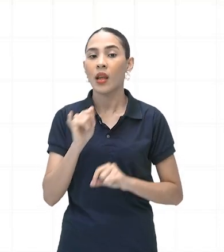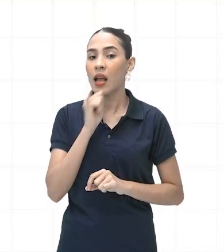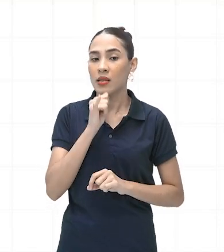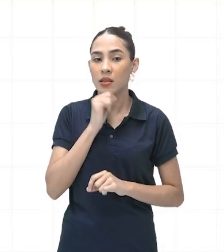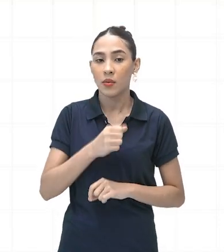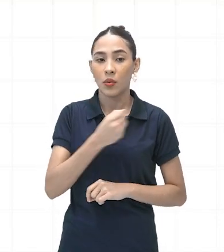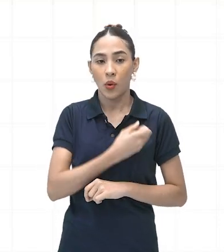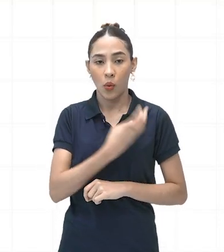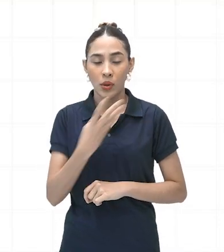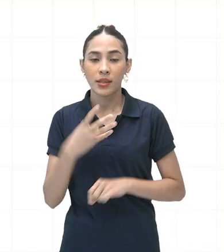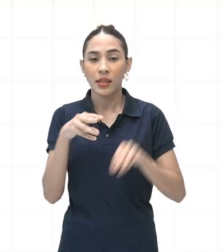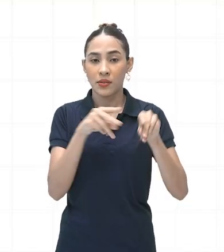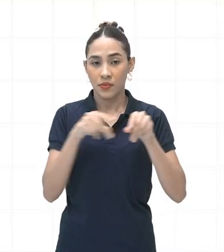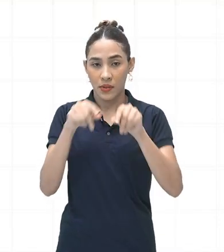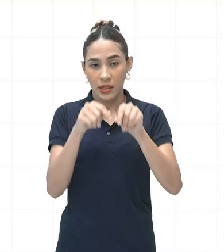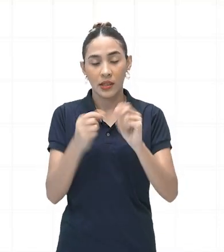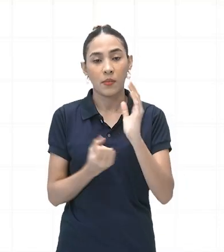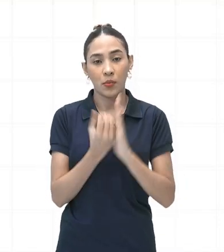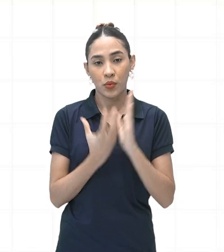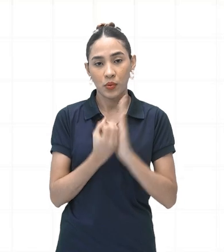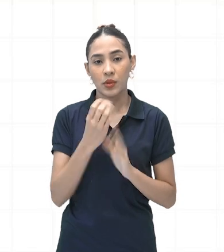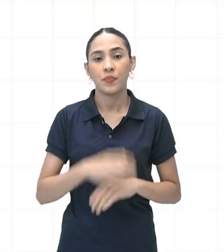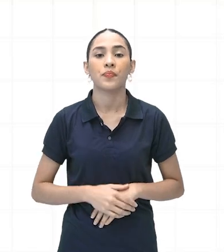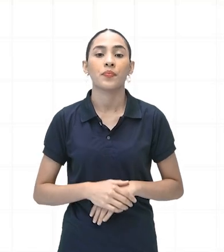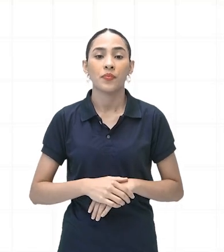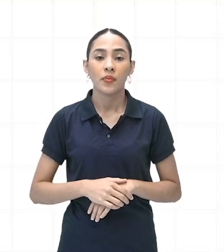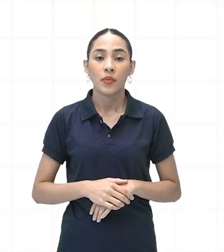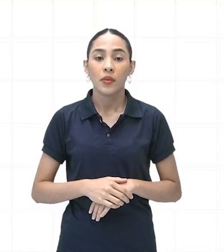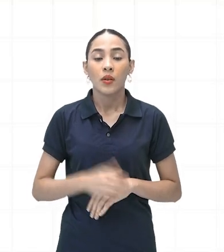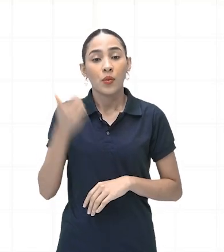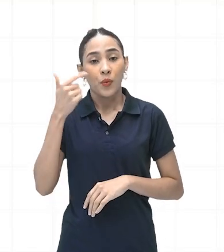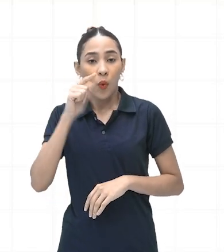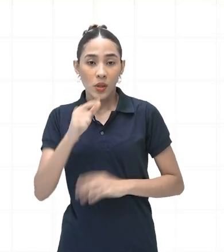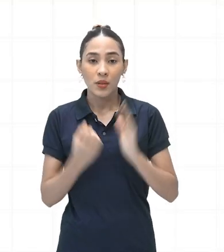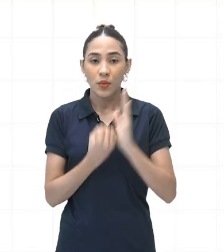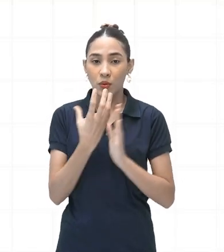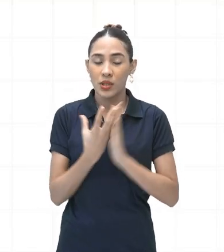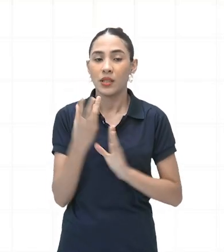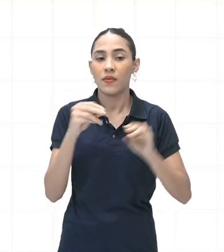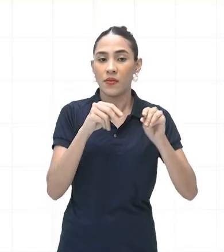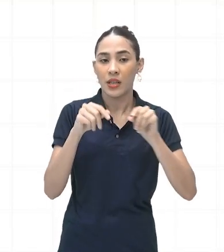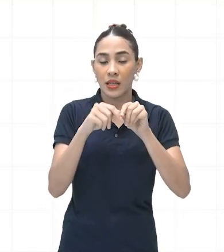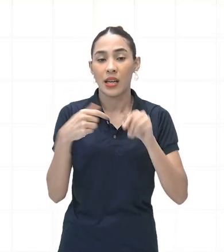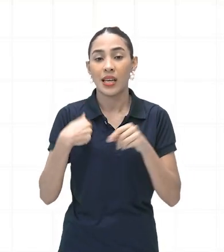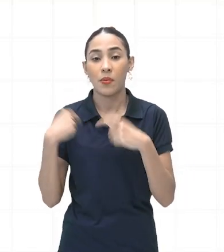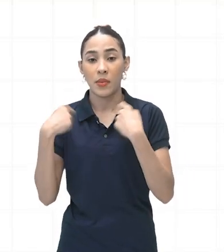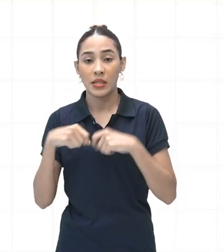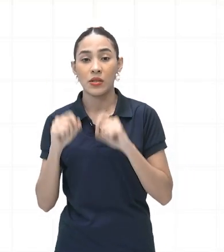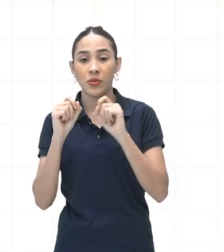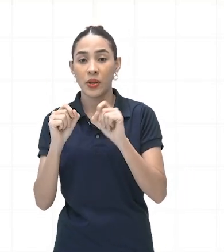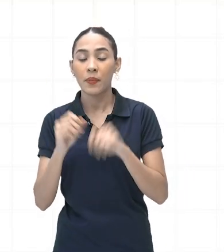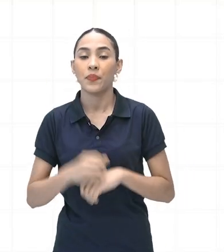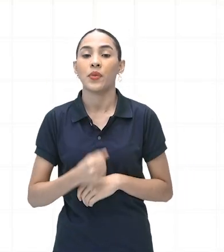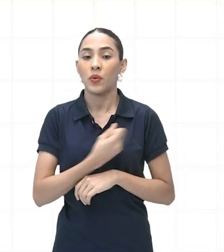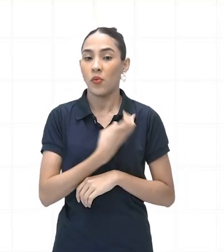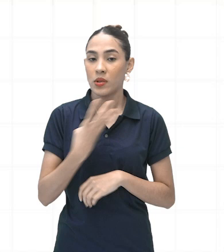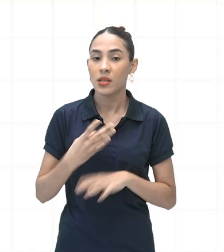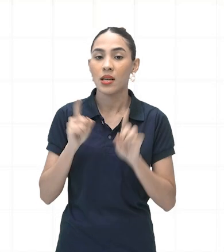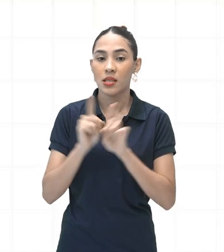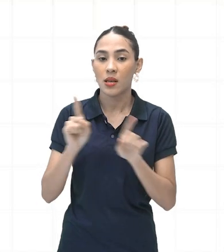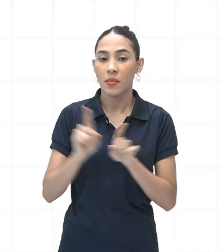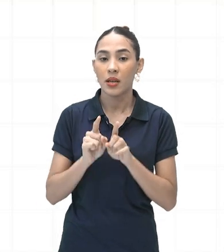a quantidade de farinha que eu vou produzir, né? E para produzir a quantidade de farinha, eu preciso de uma quantidade